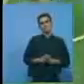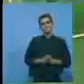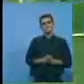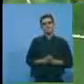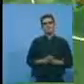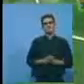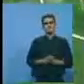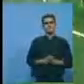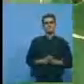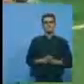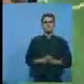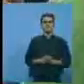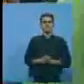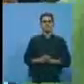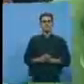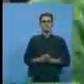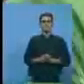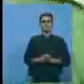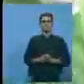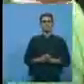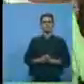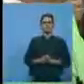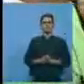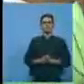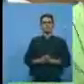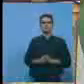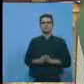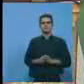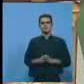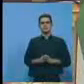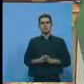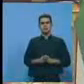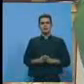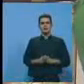igual os fariseus sabiam. O encardido também esteve próximo de Jesus.